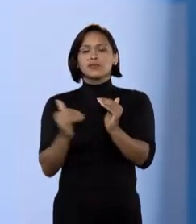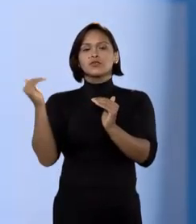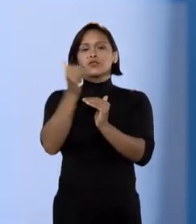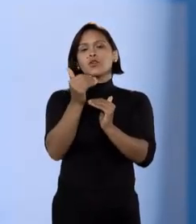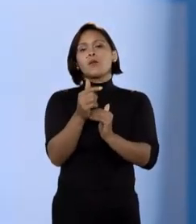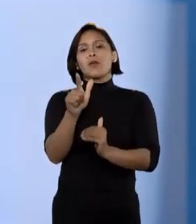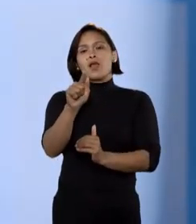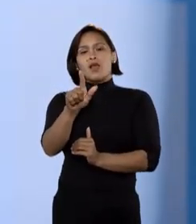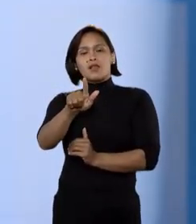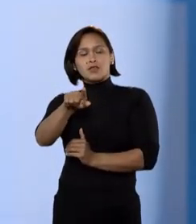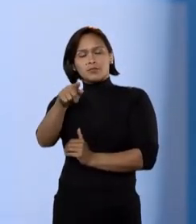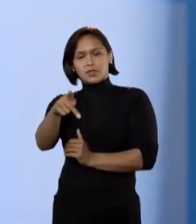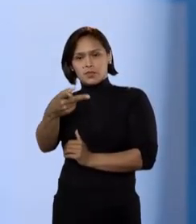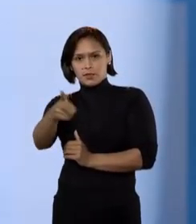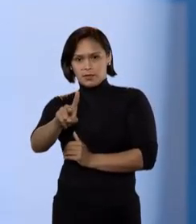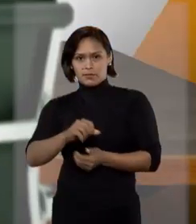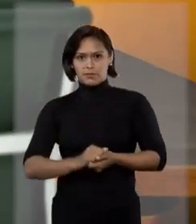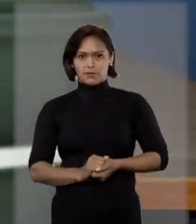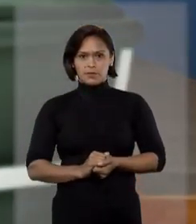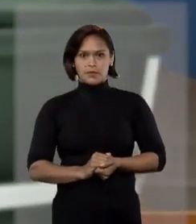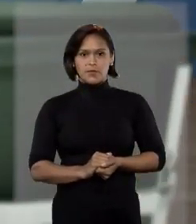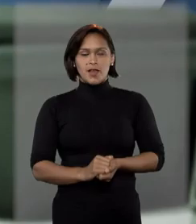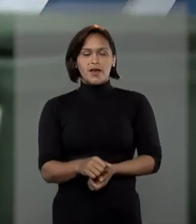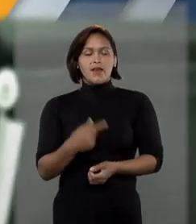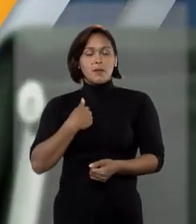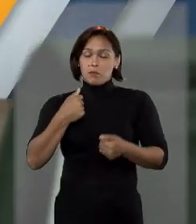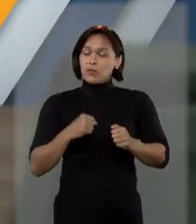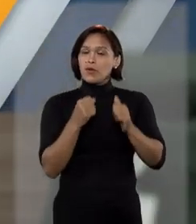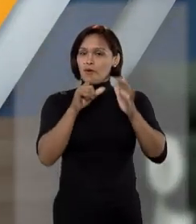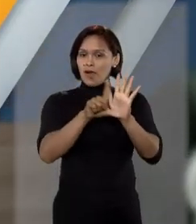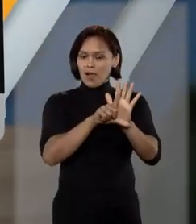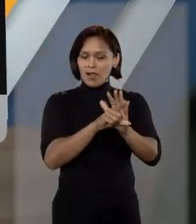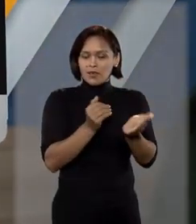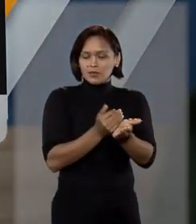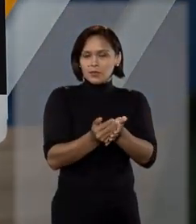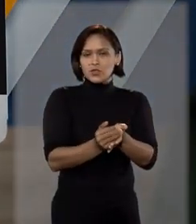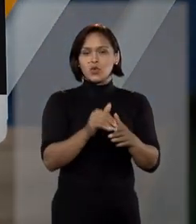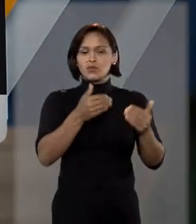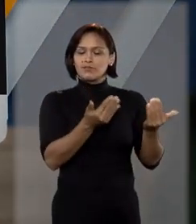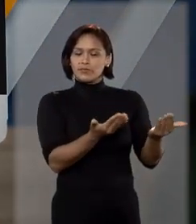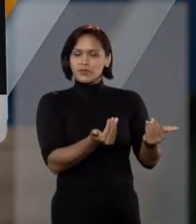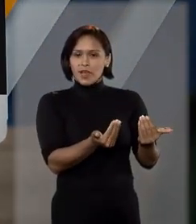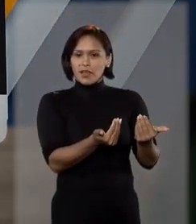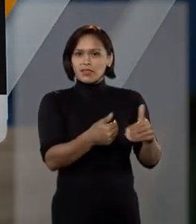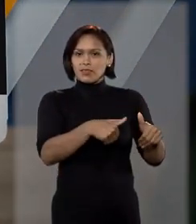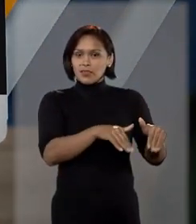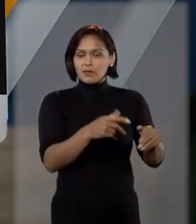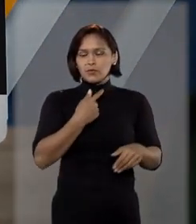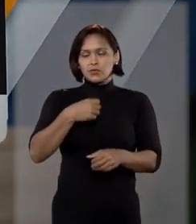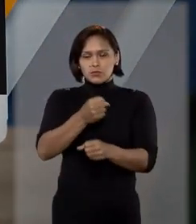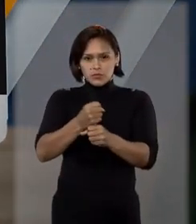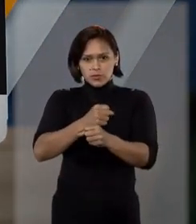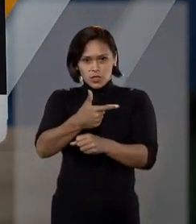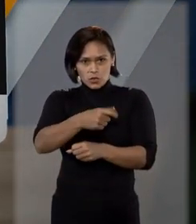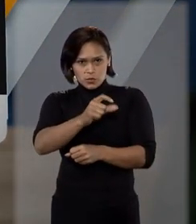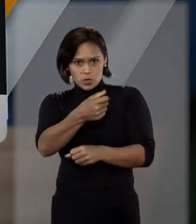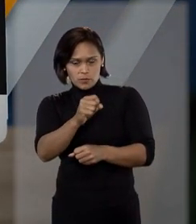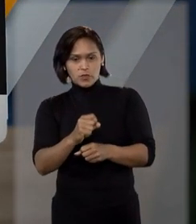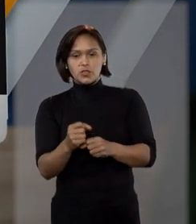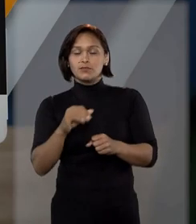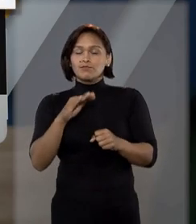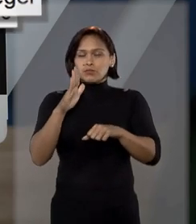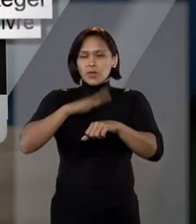pela Lei Geral de Proteção de Dados. A LGPD entrou em vigor em setembro de 2020 com o objetivo maior de